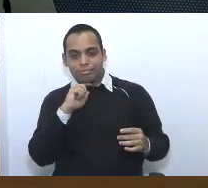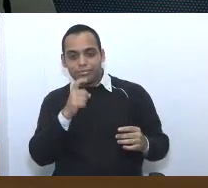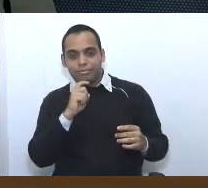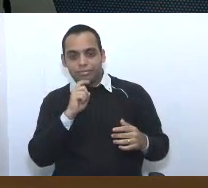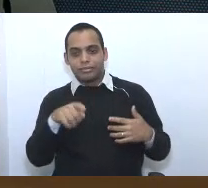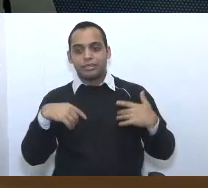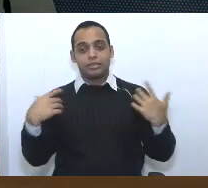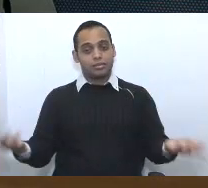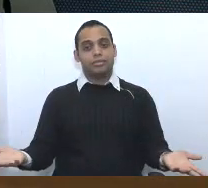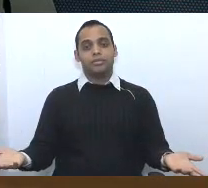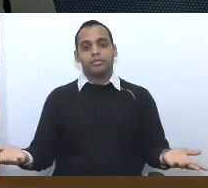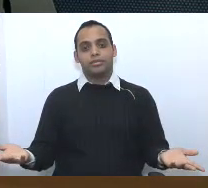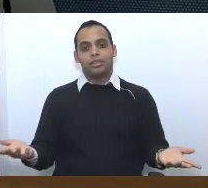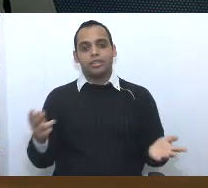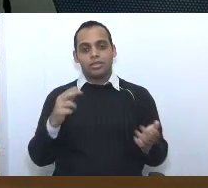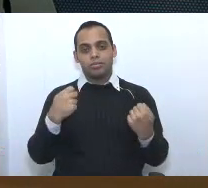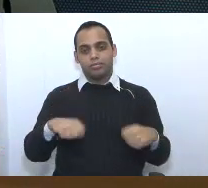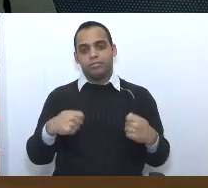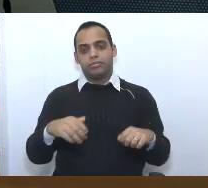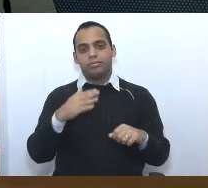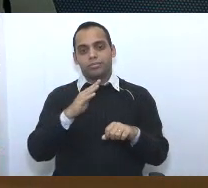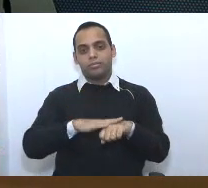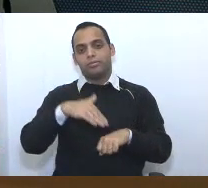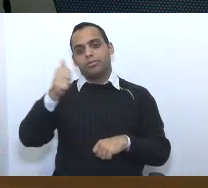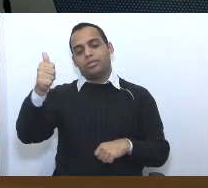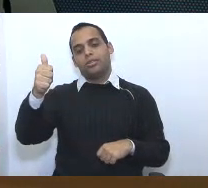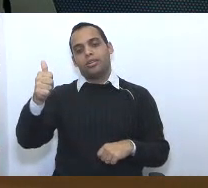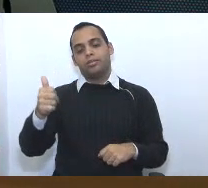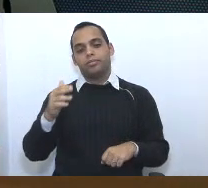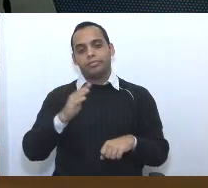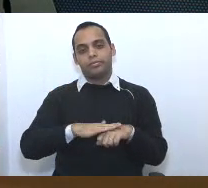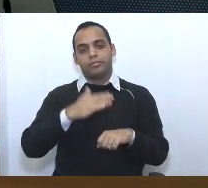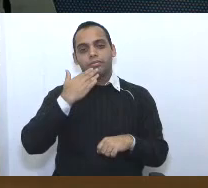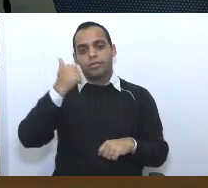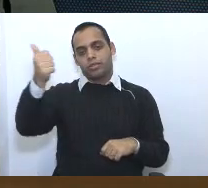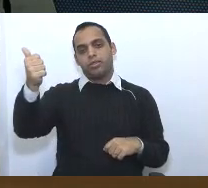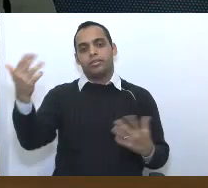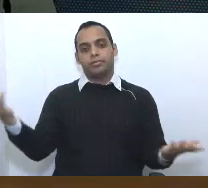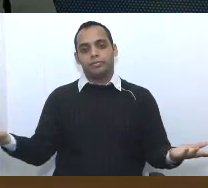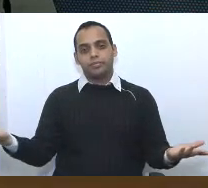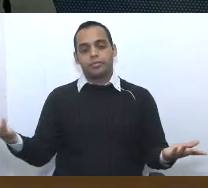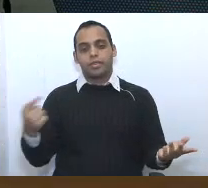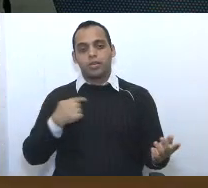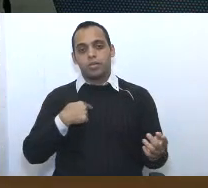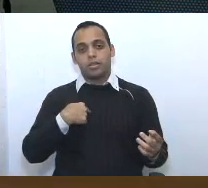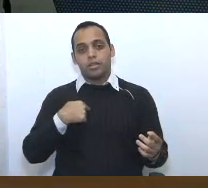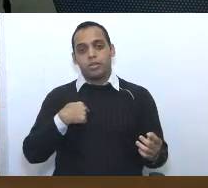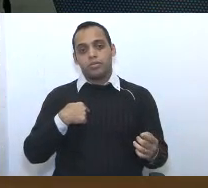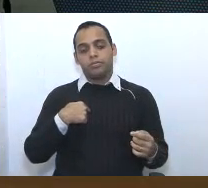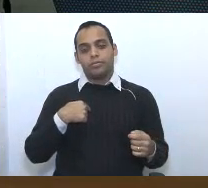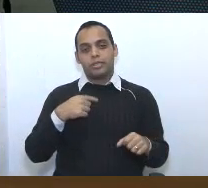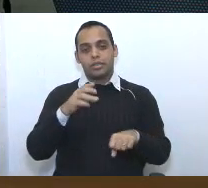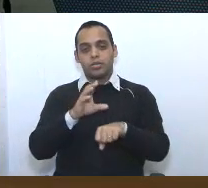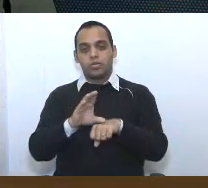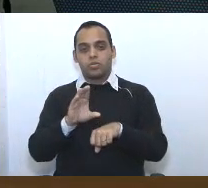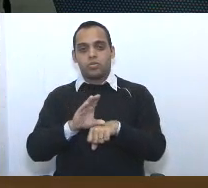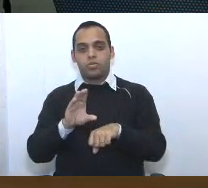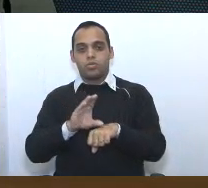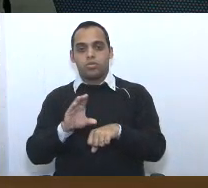humano, com pessoas capacitadas. Eu ainda não tenho a informação de abertura de concurso